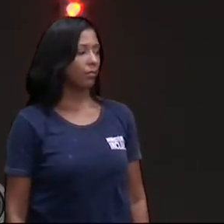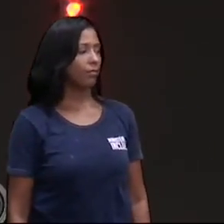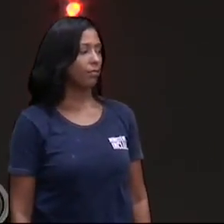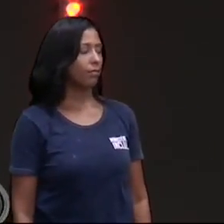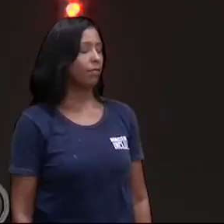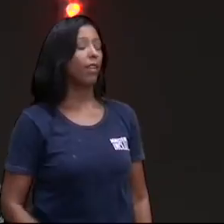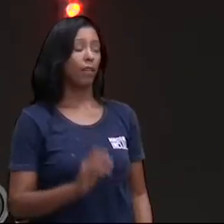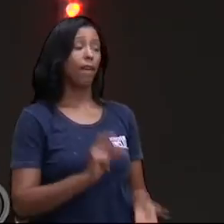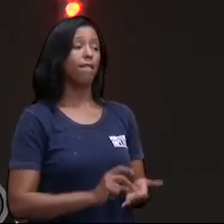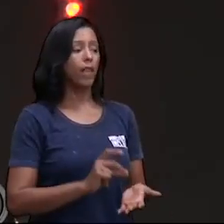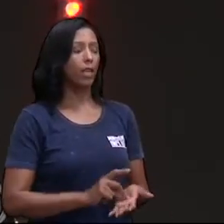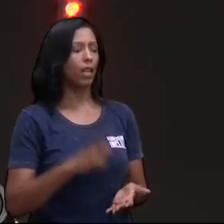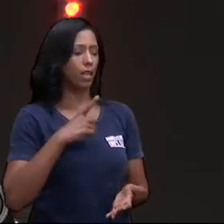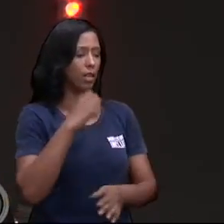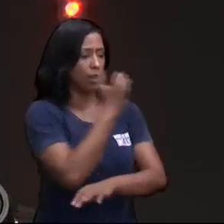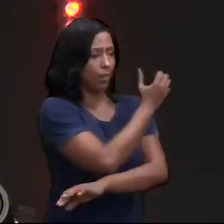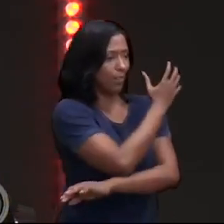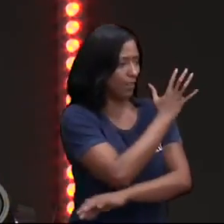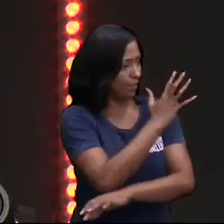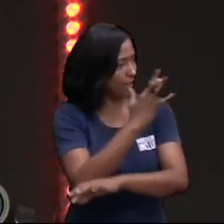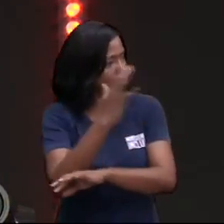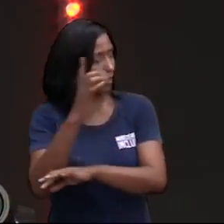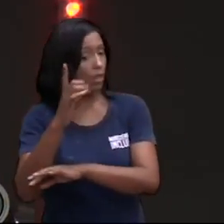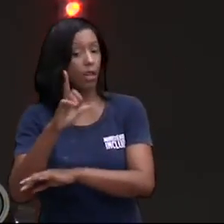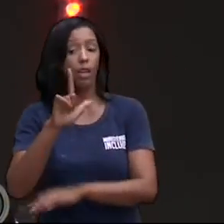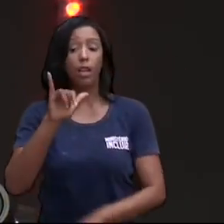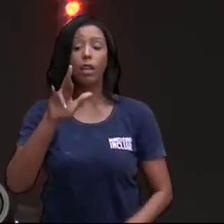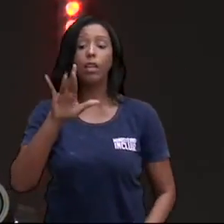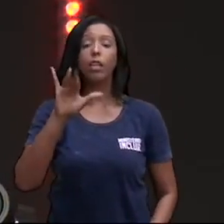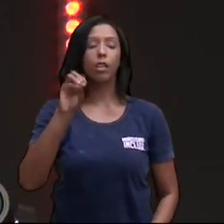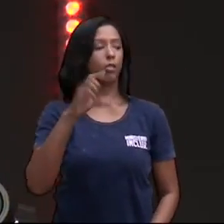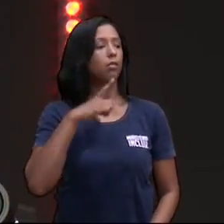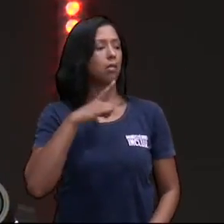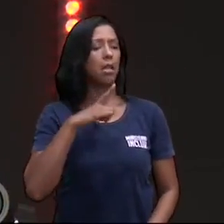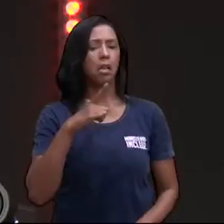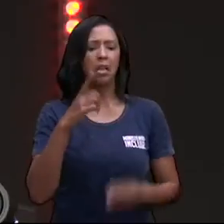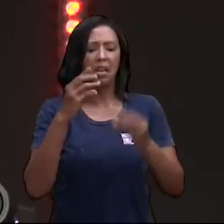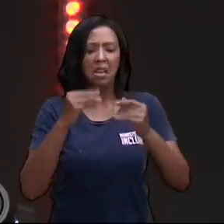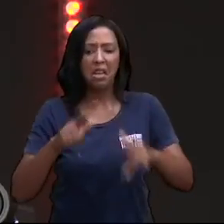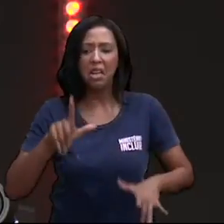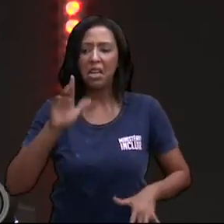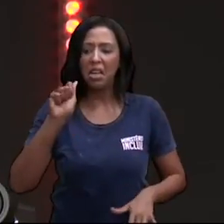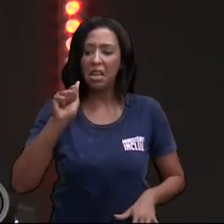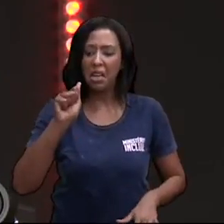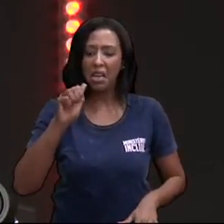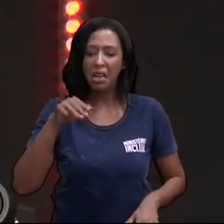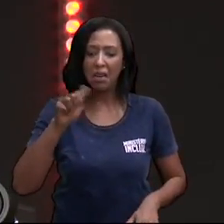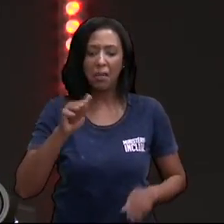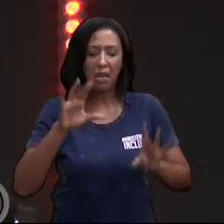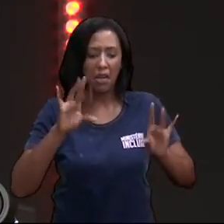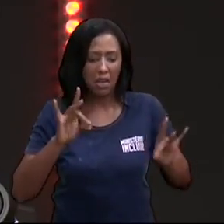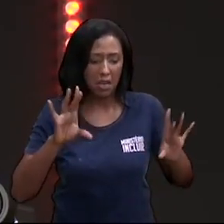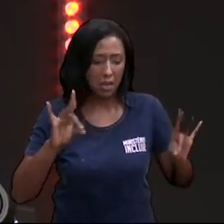também nasci no meio da Lama sim mas são limpos e lindos